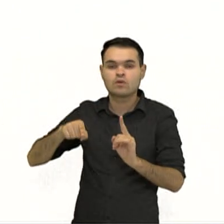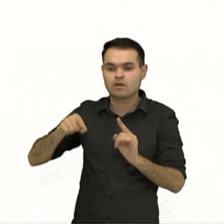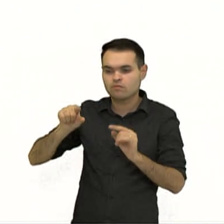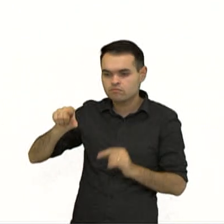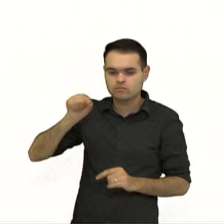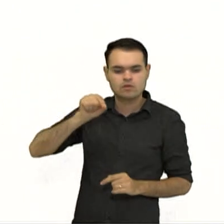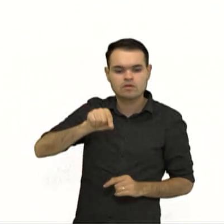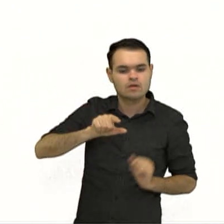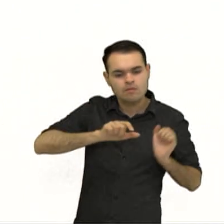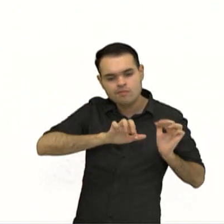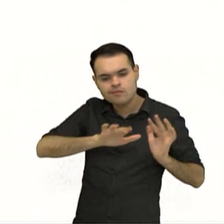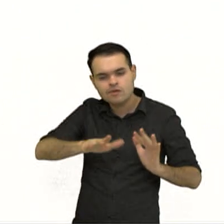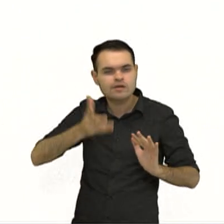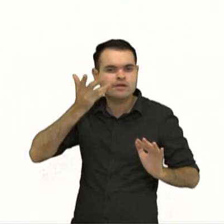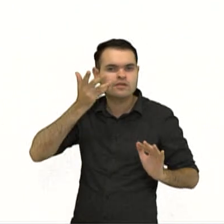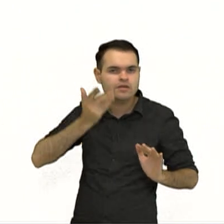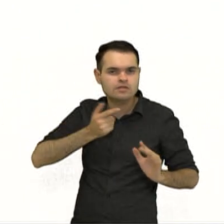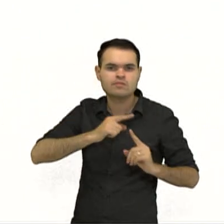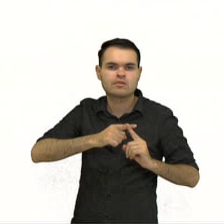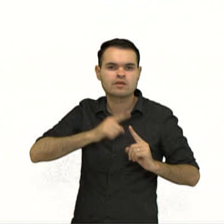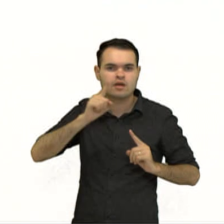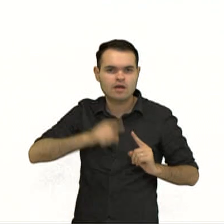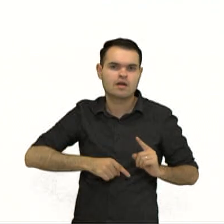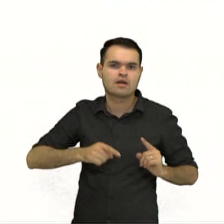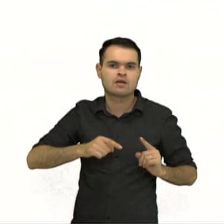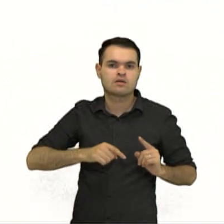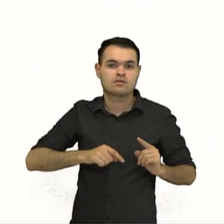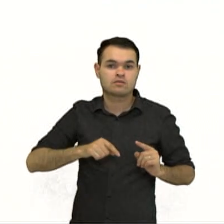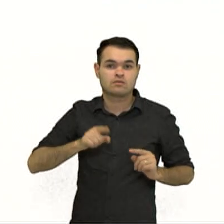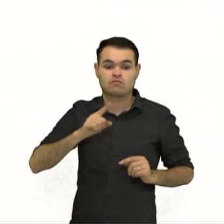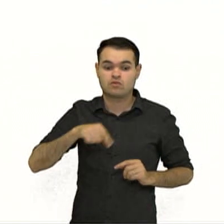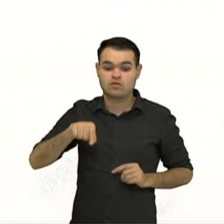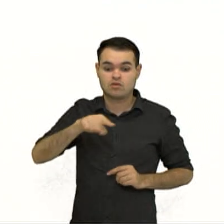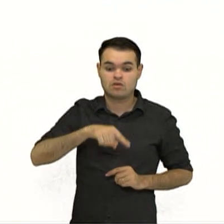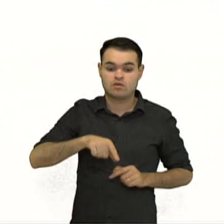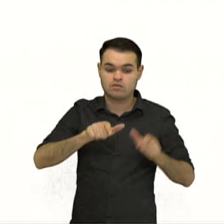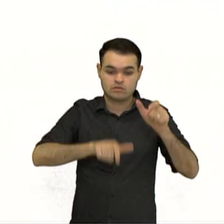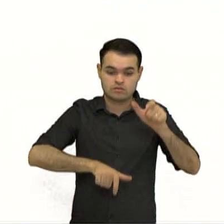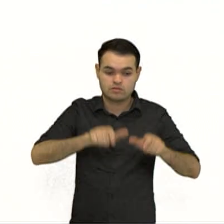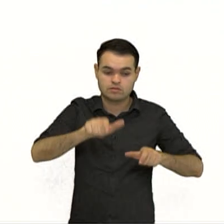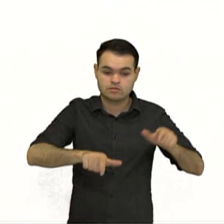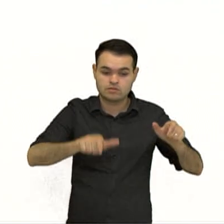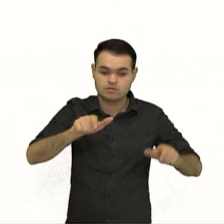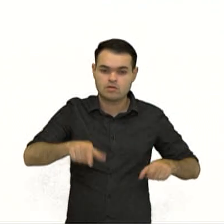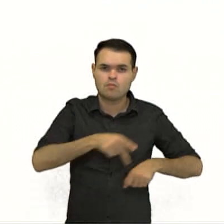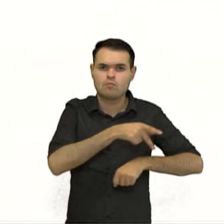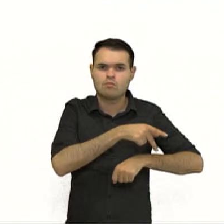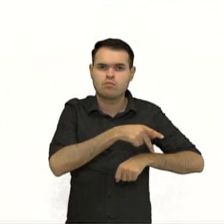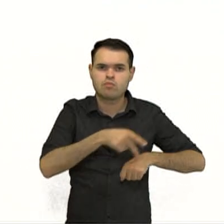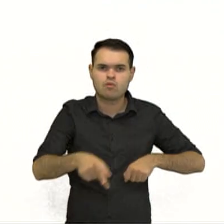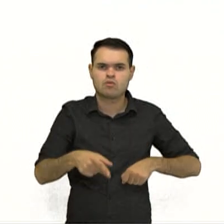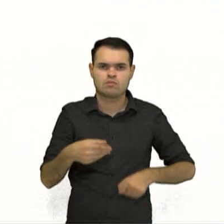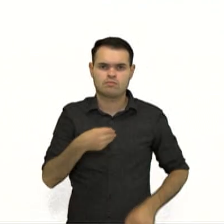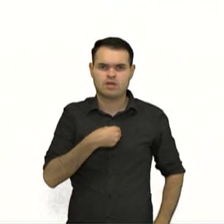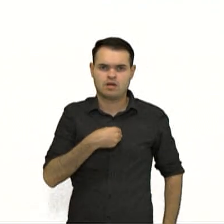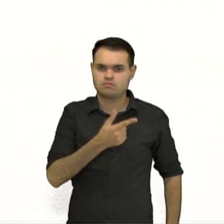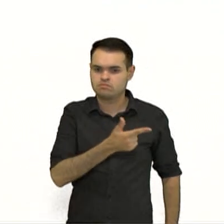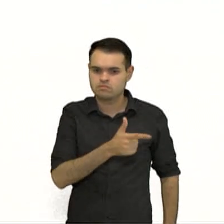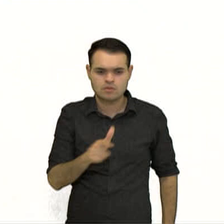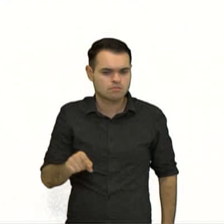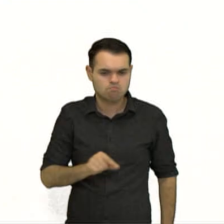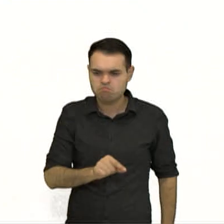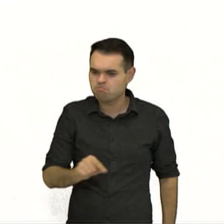né? Acreditavam, né, que por serem aí, a Igreja Católica diziam que eram seres, né, puros, que não tinham pecado, que então